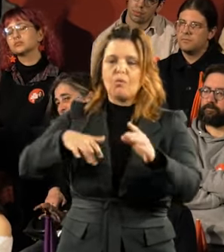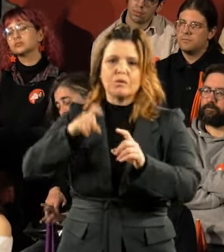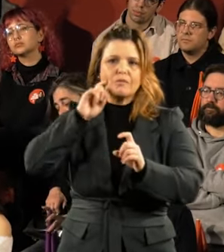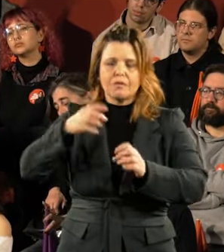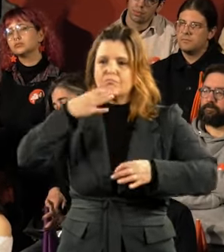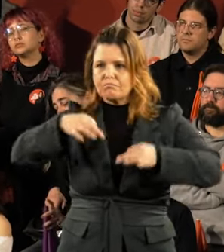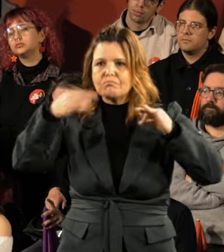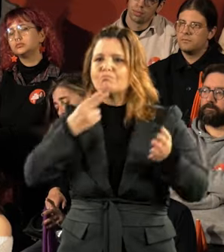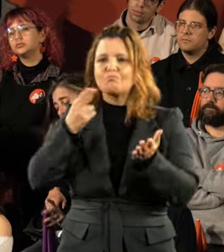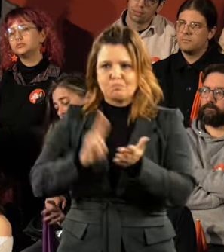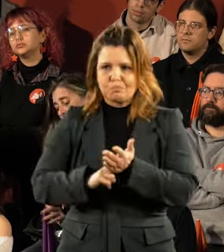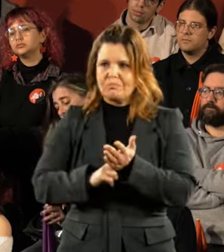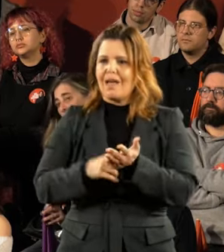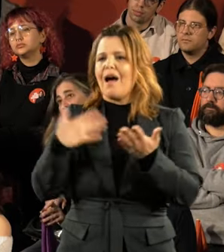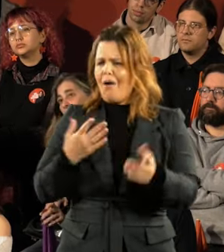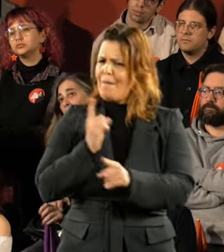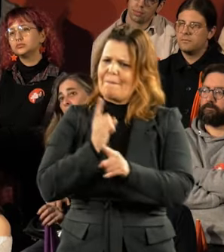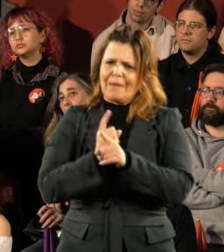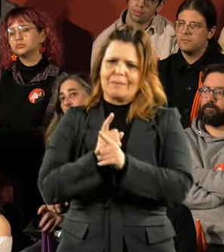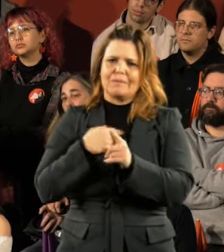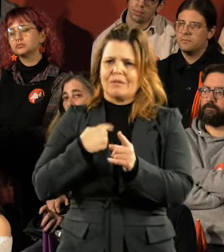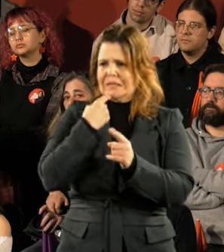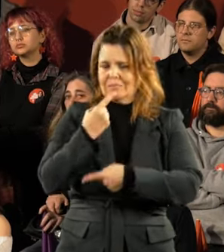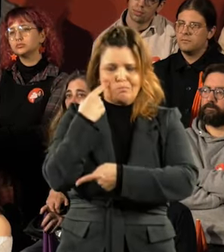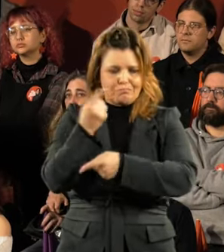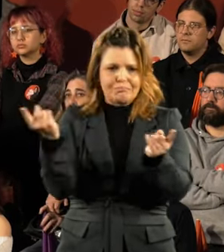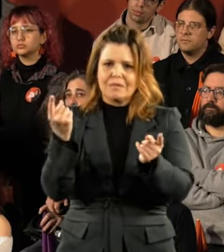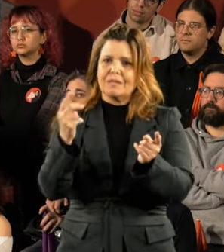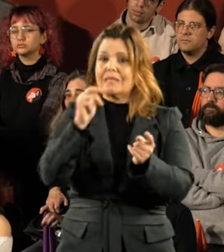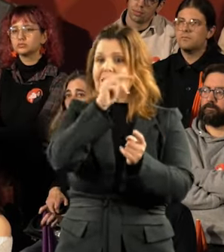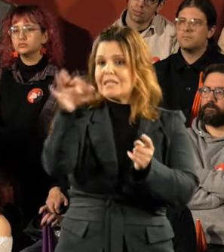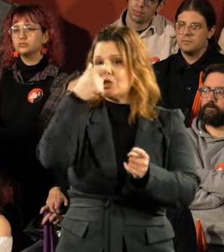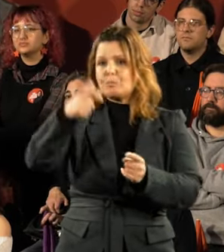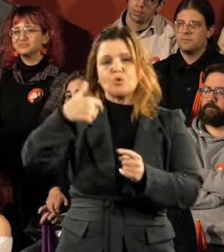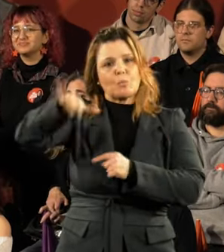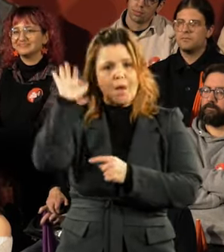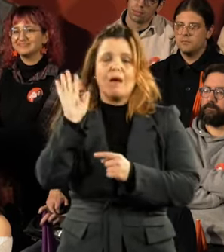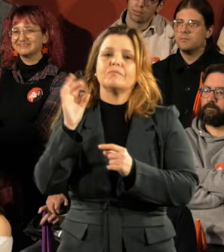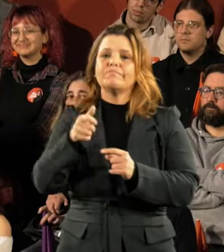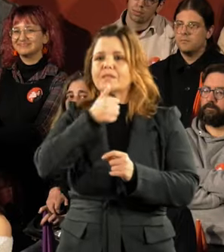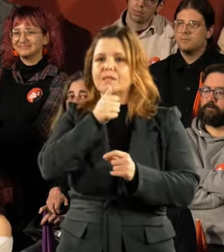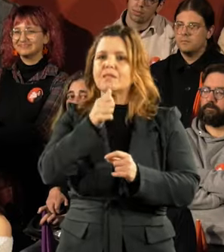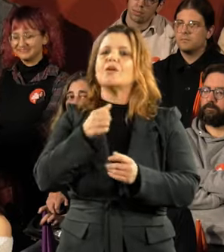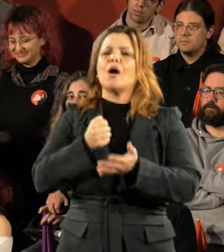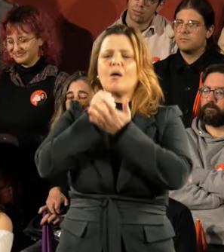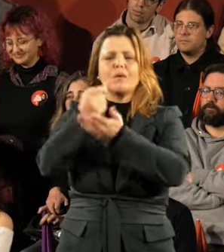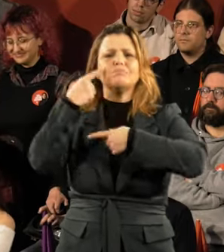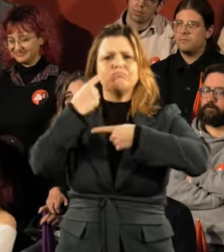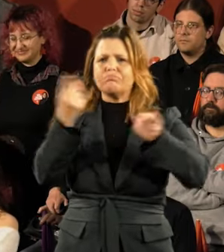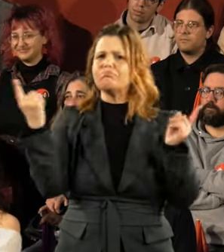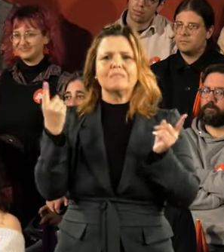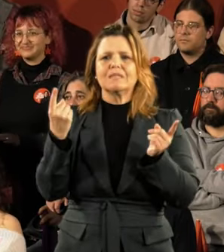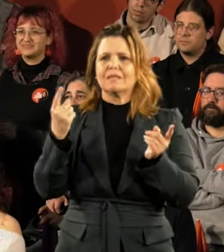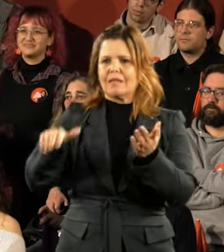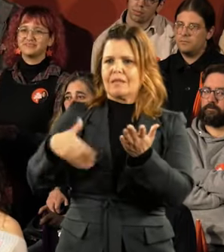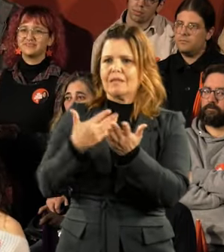defende hoje mesmo aliás anunciamos mais de 300 pessoas que decidiram apoiar publicamente